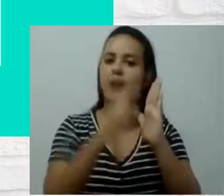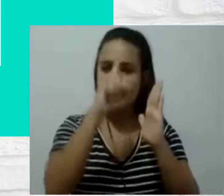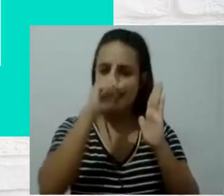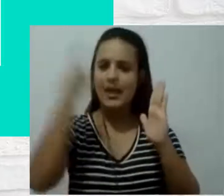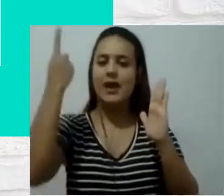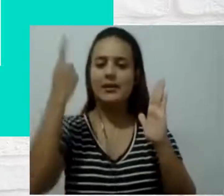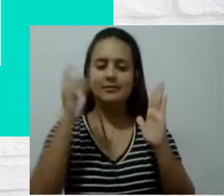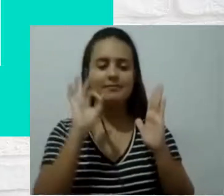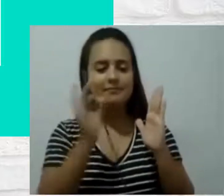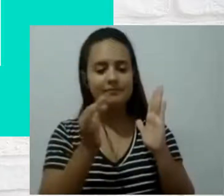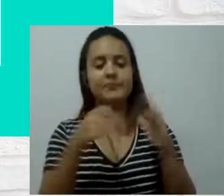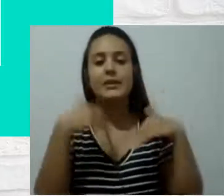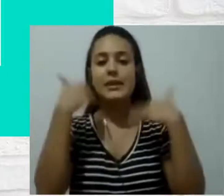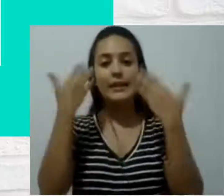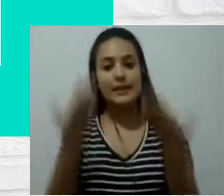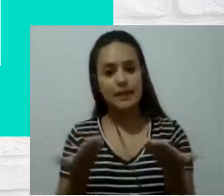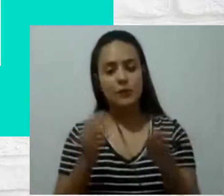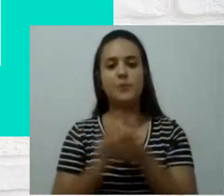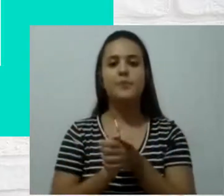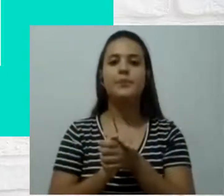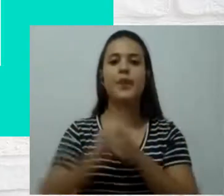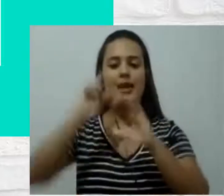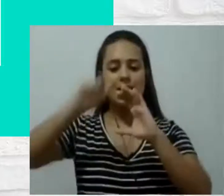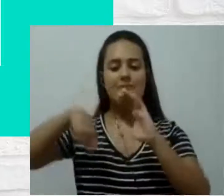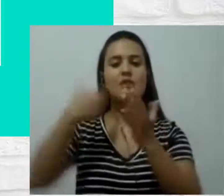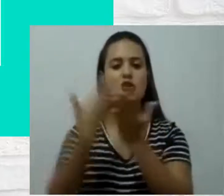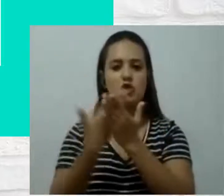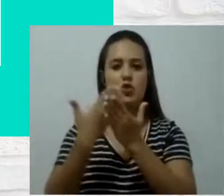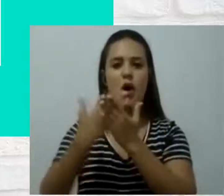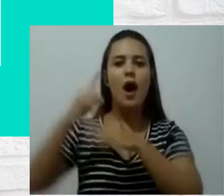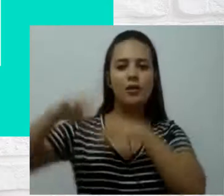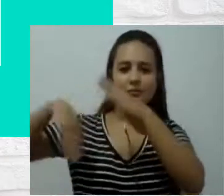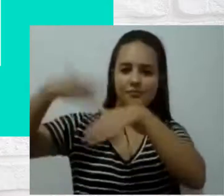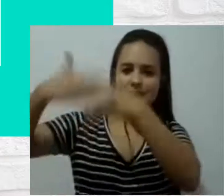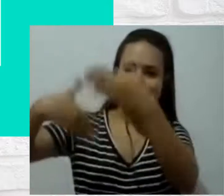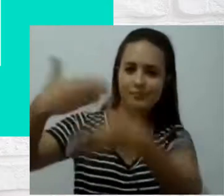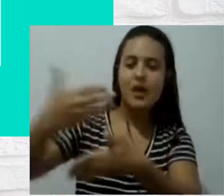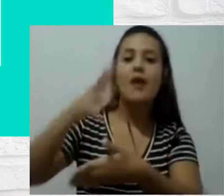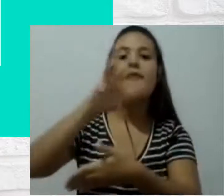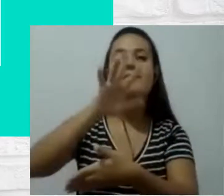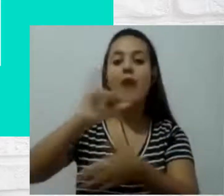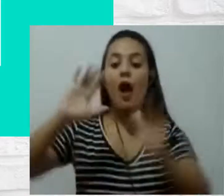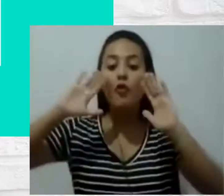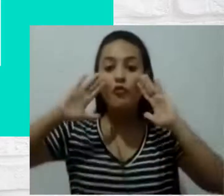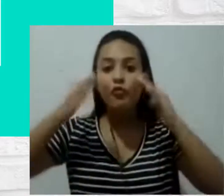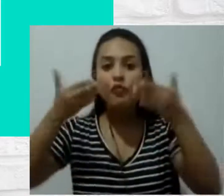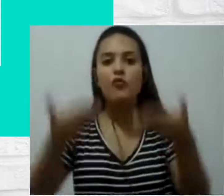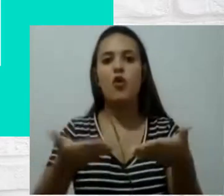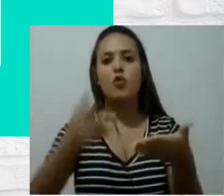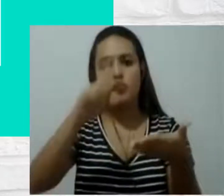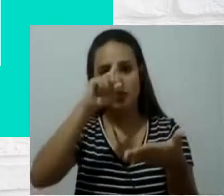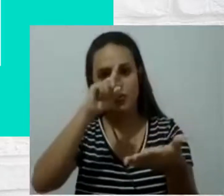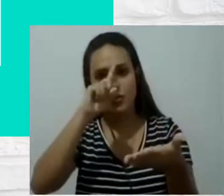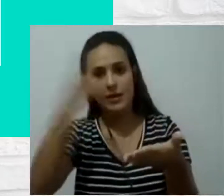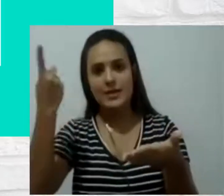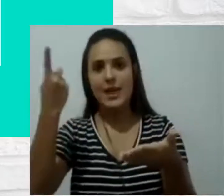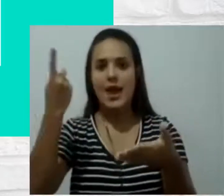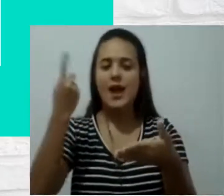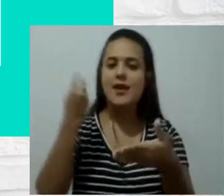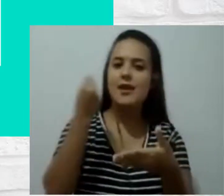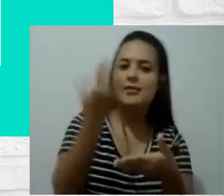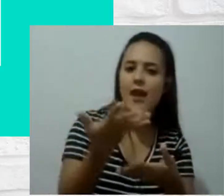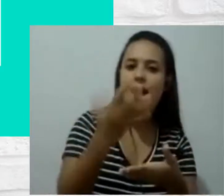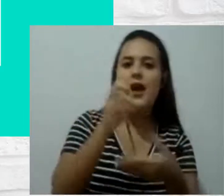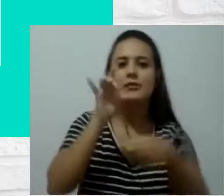prejuízo na hora que vocês estão formulando essas ideias de vocês. Então, a partir disso, nas próximas videoaulas,